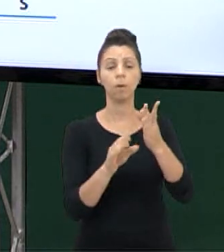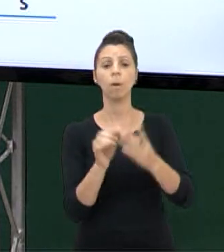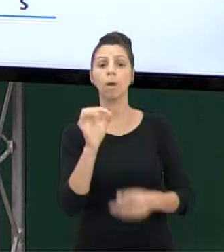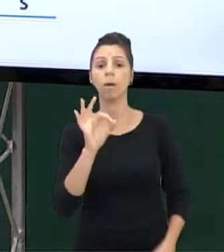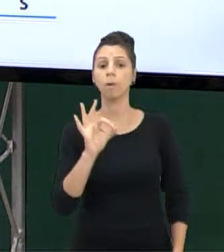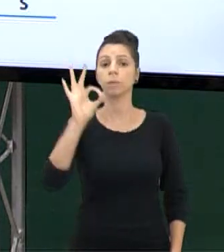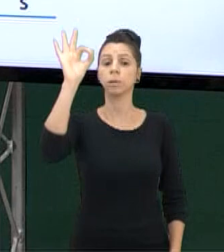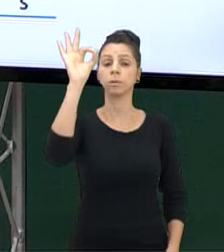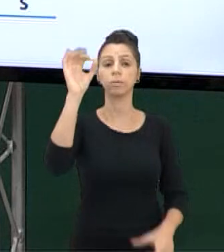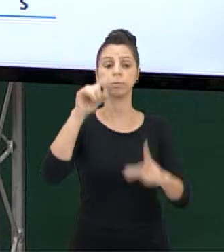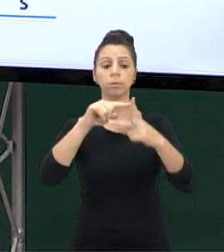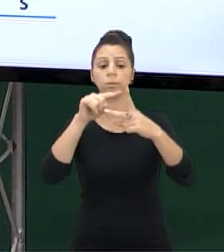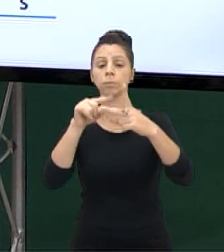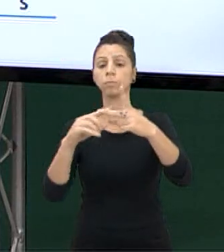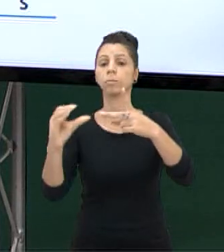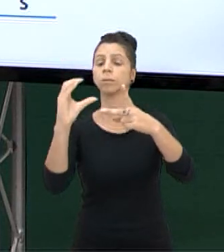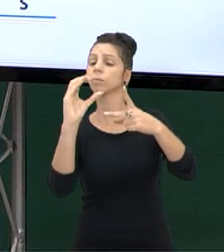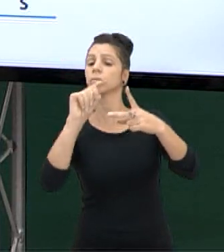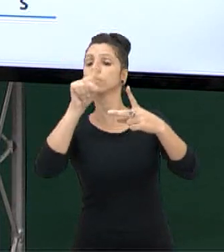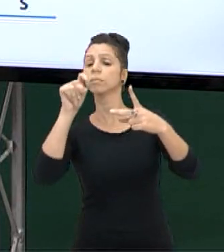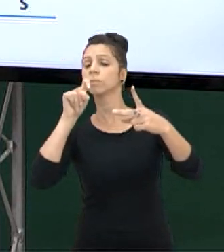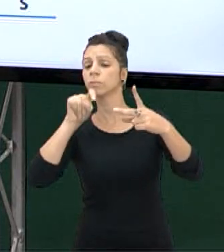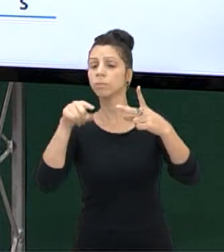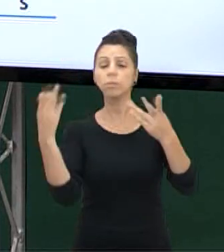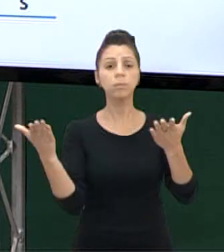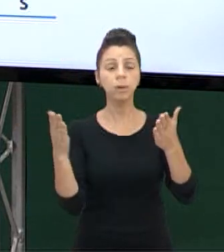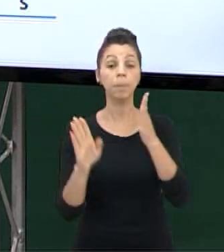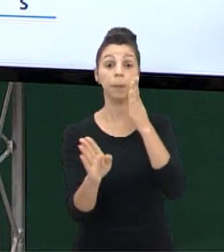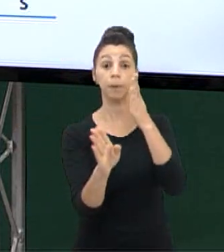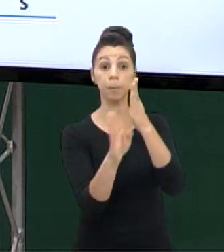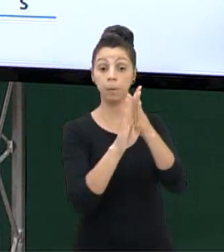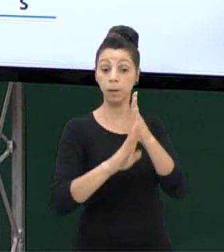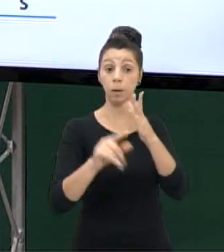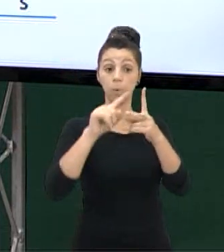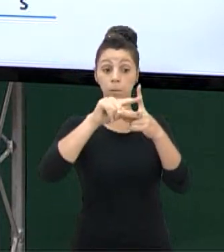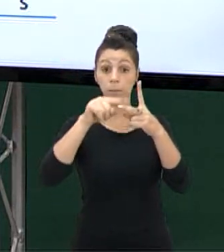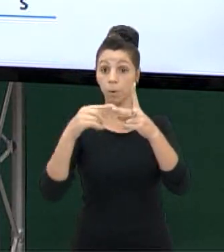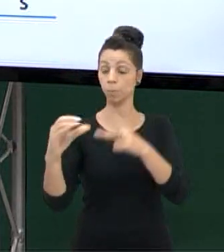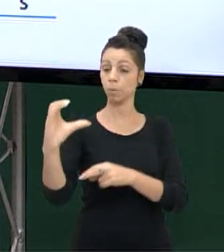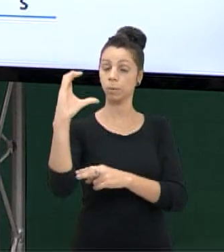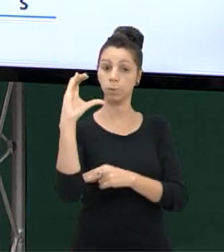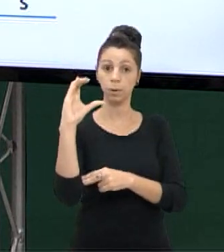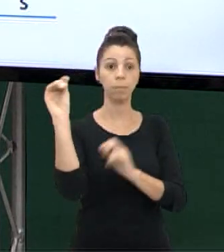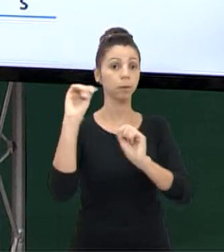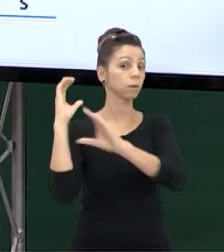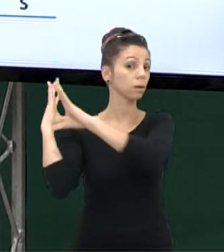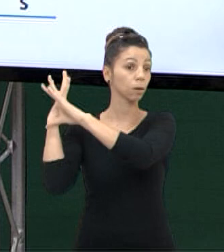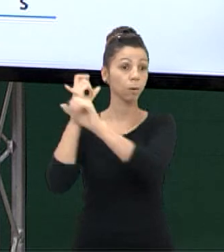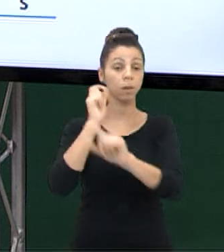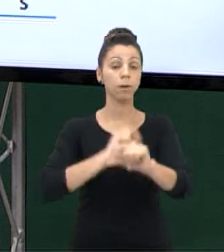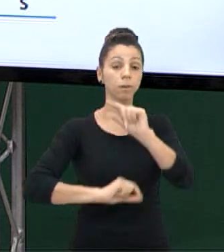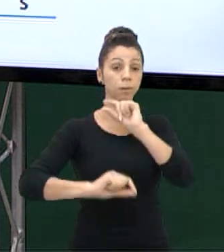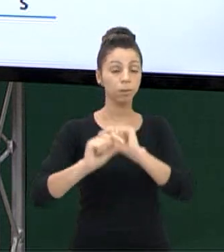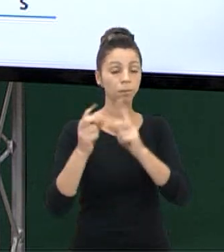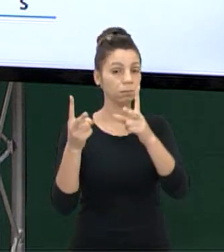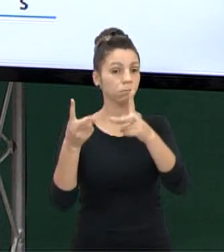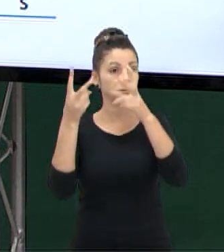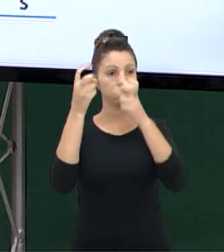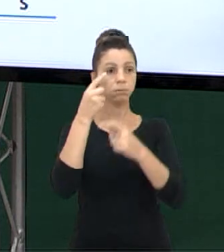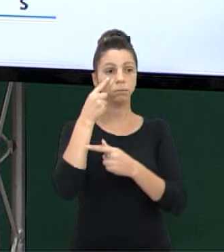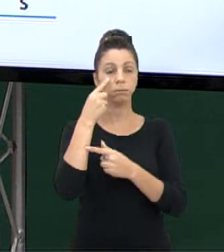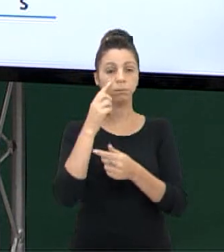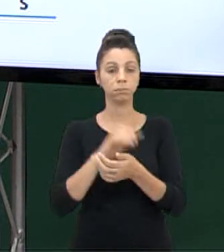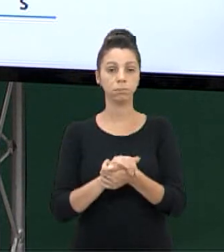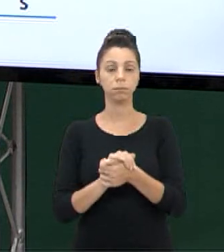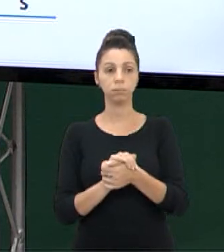do ângulo C? Para saber o ângulo C, vocês vão lembrar o seguinte. Eu não sei se vocês observaram,